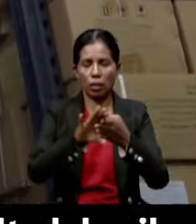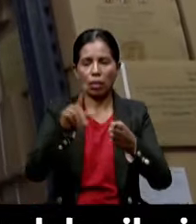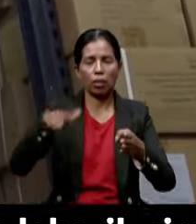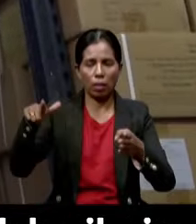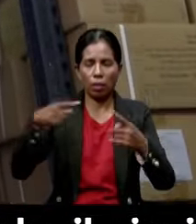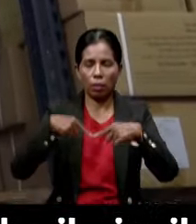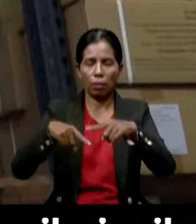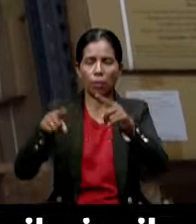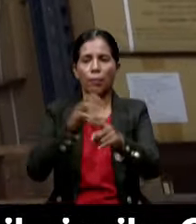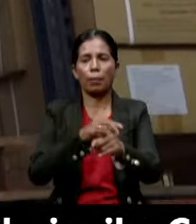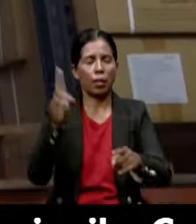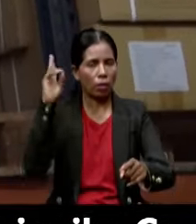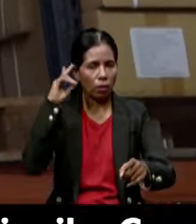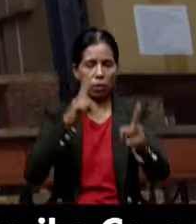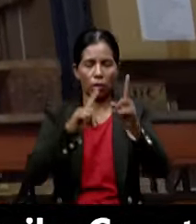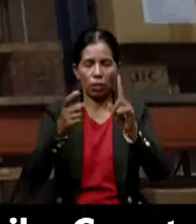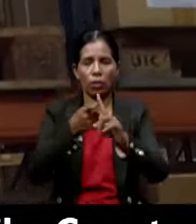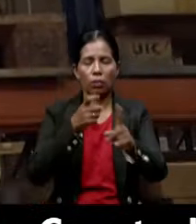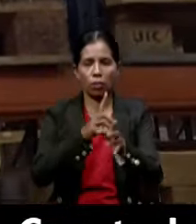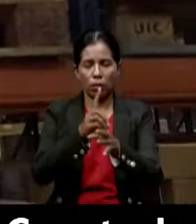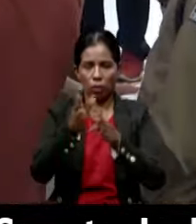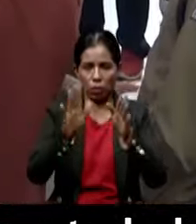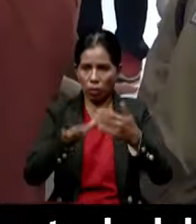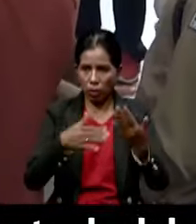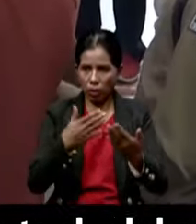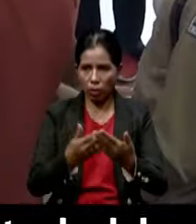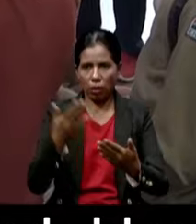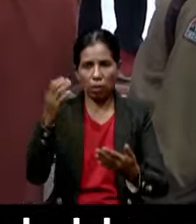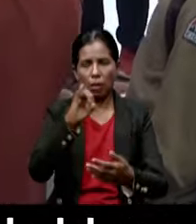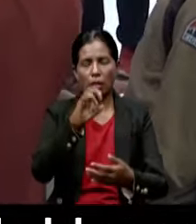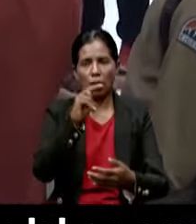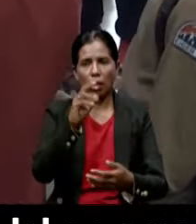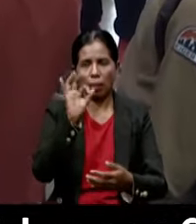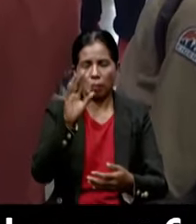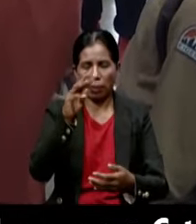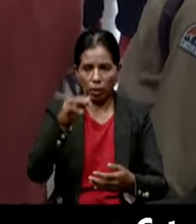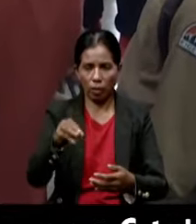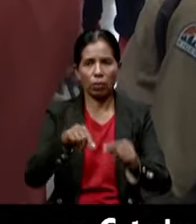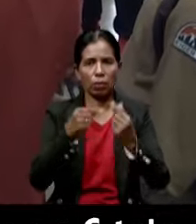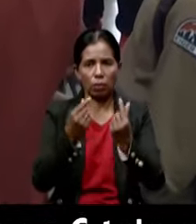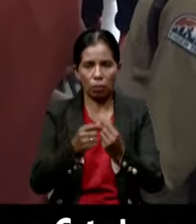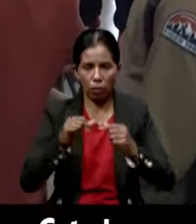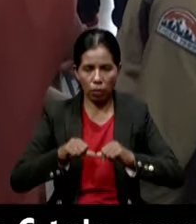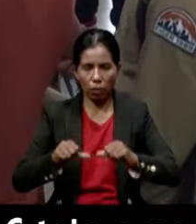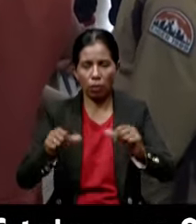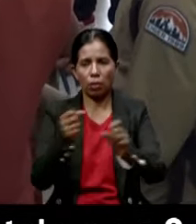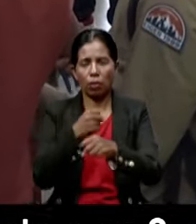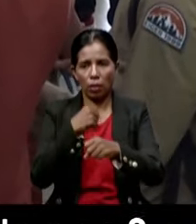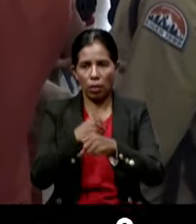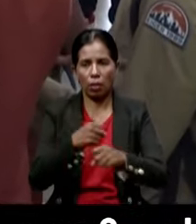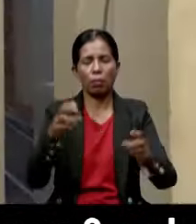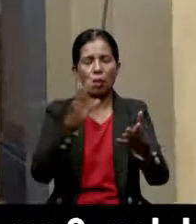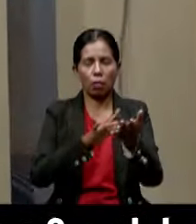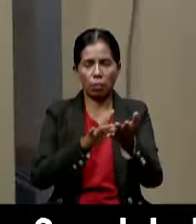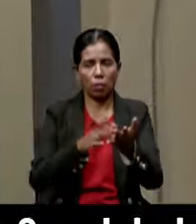armazém. Rafael Ronati, explicação do Rússia dirigente sirã e a INFPMI, equipa conjunta continua a querer sala inspeção para estoca